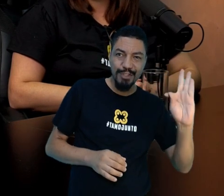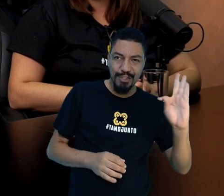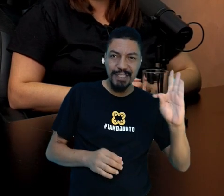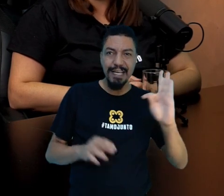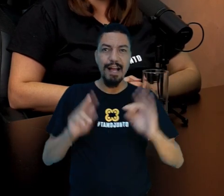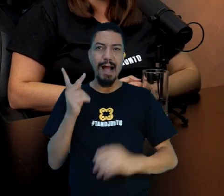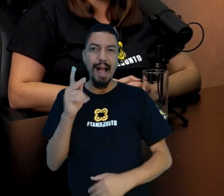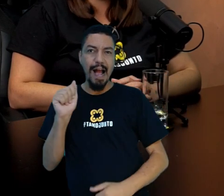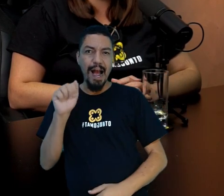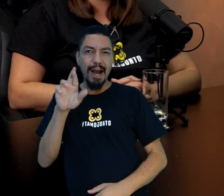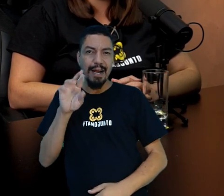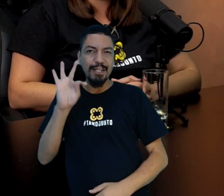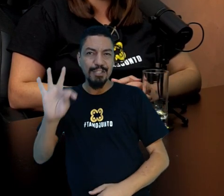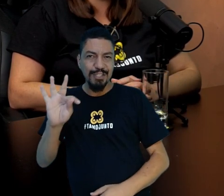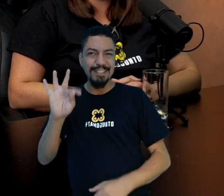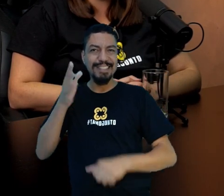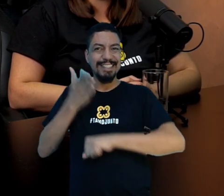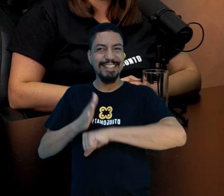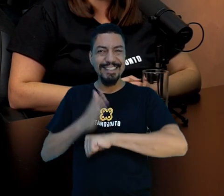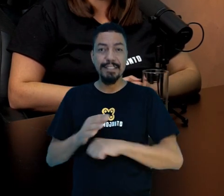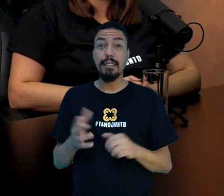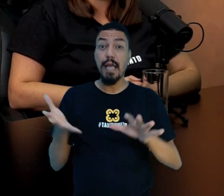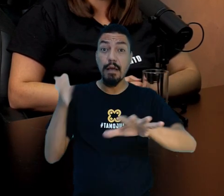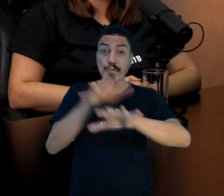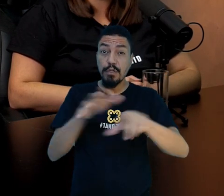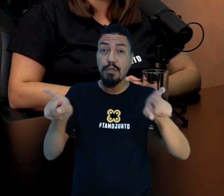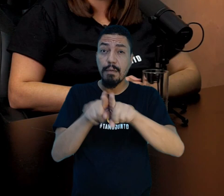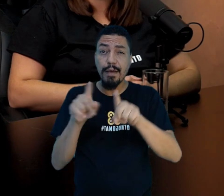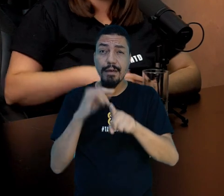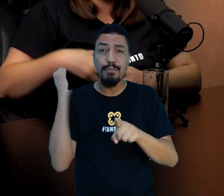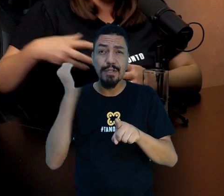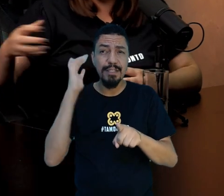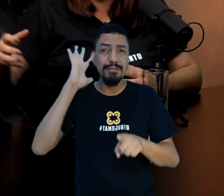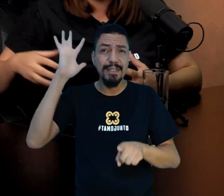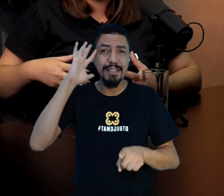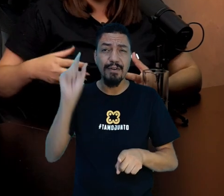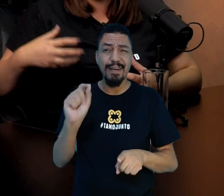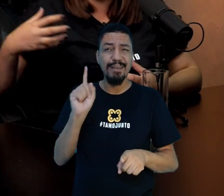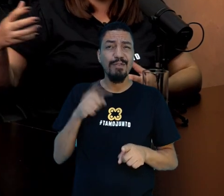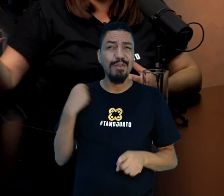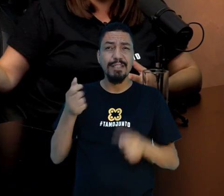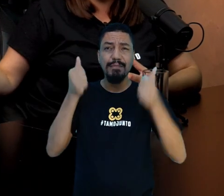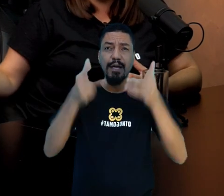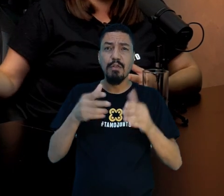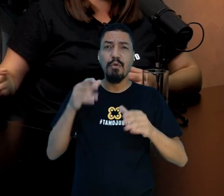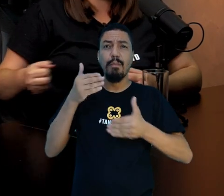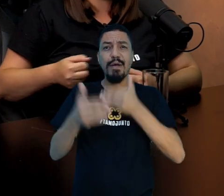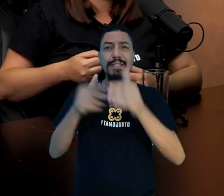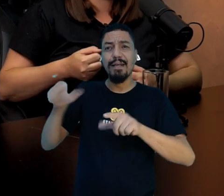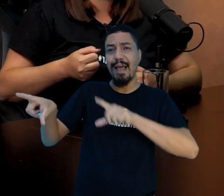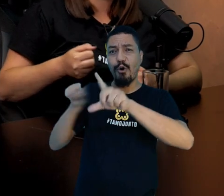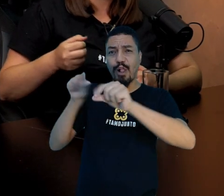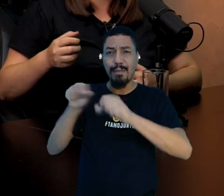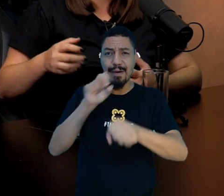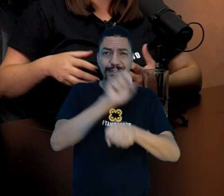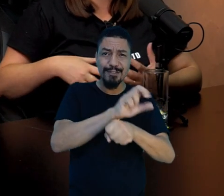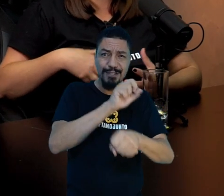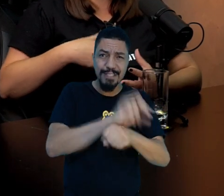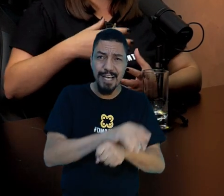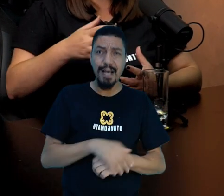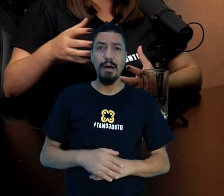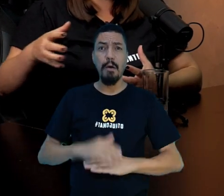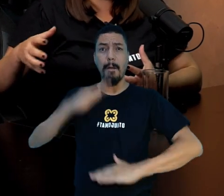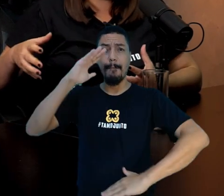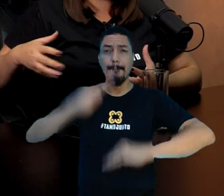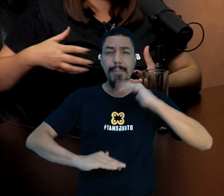isso. E a inclusão também, eu acho que é interessante falar que a gente está falando desde o processo de recrutamento, a gente está